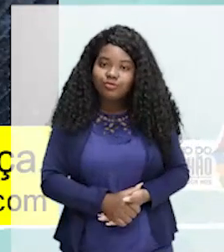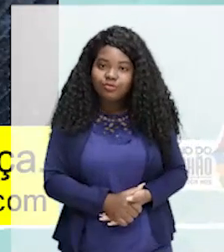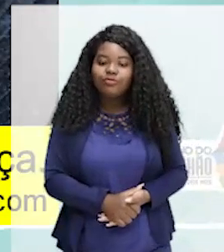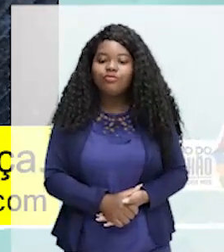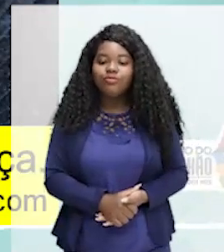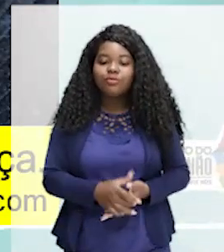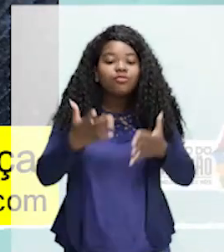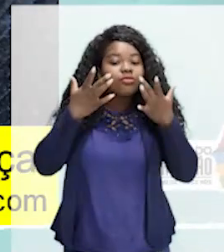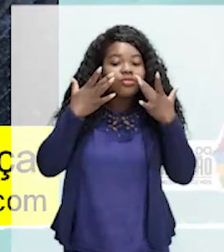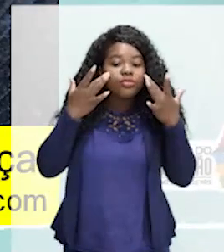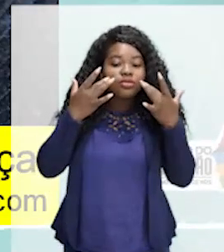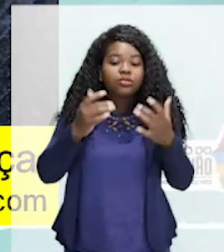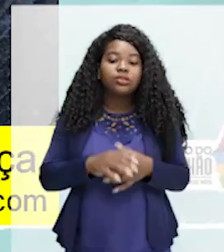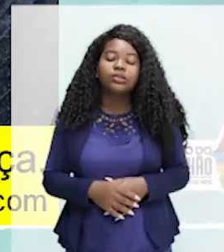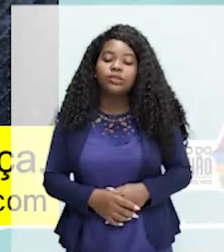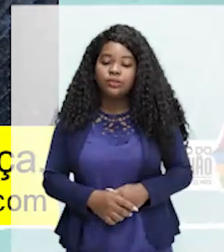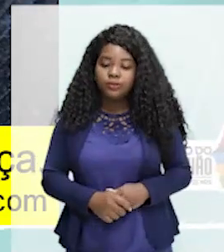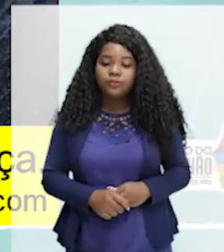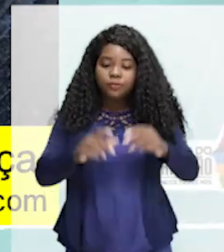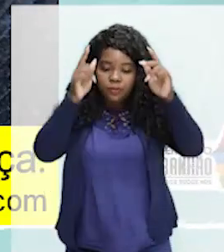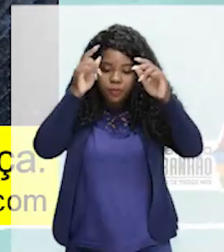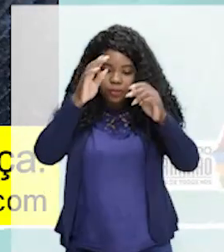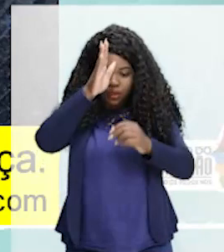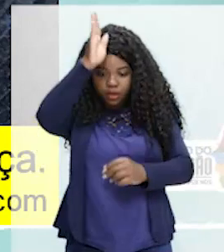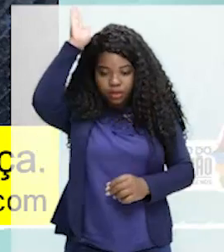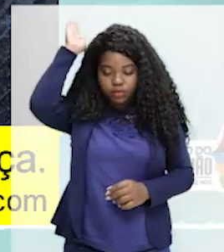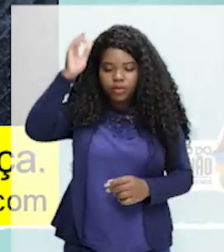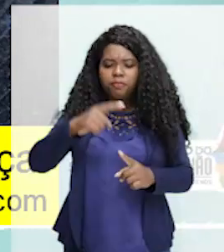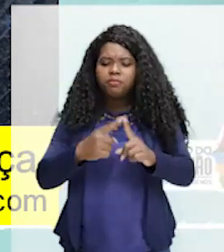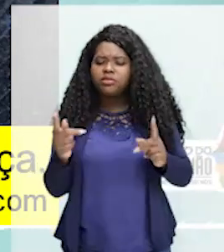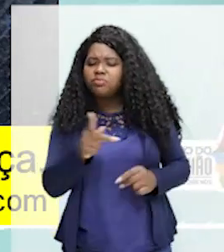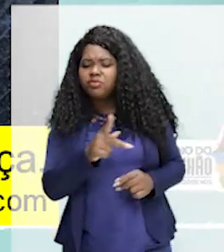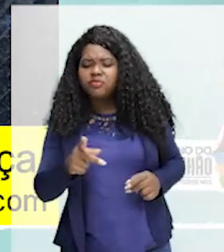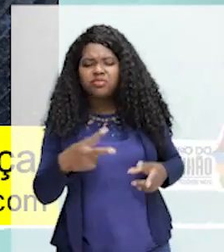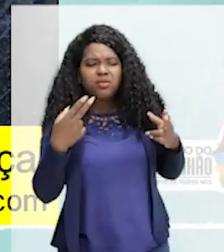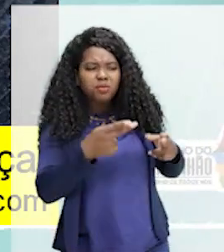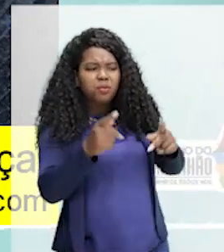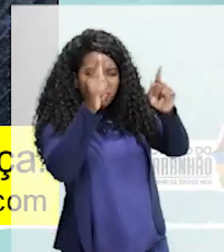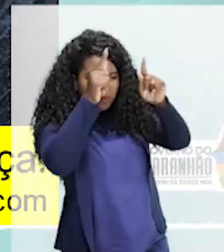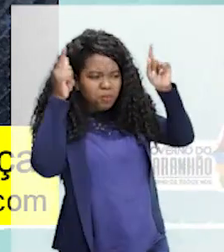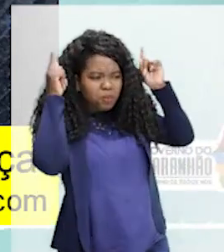remanescentes, né, o mais fiel ao original, de um teatro romano. Aproxima-se, que parece muito com os gregos.